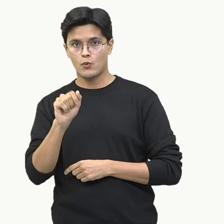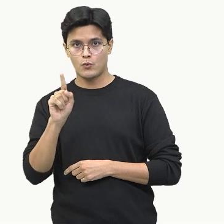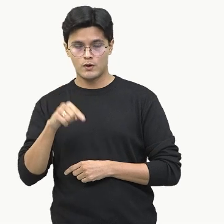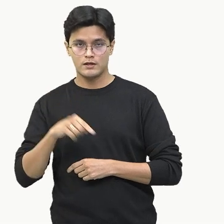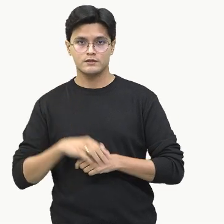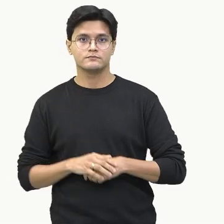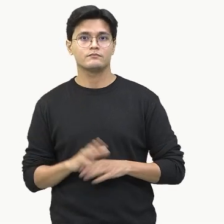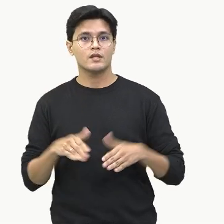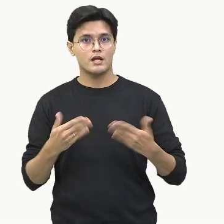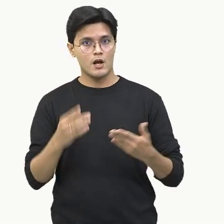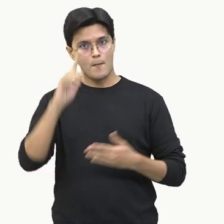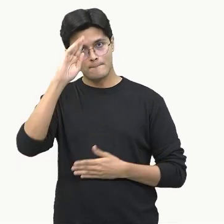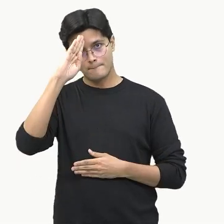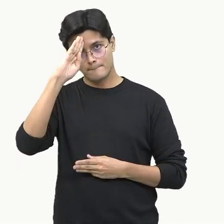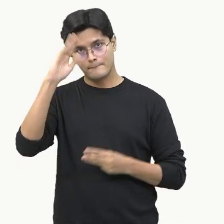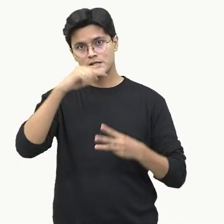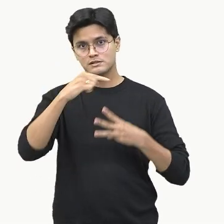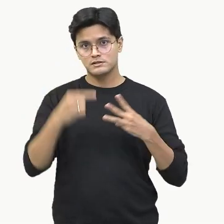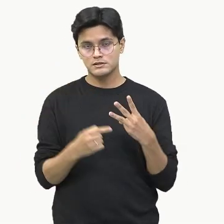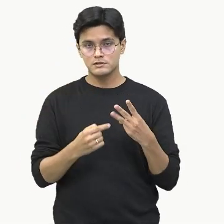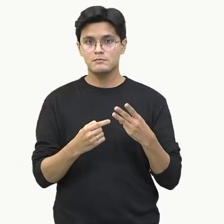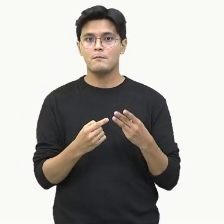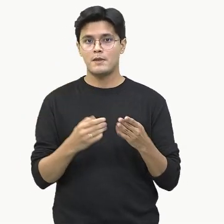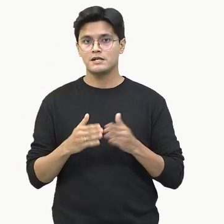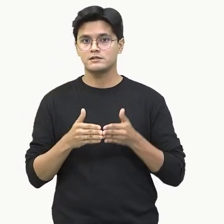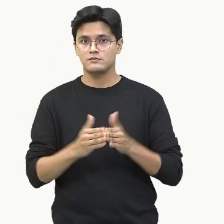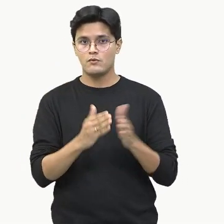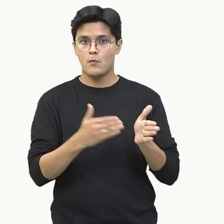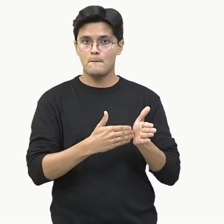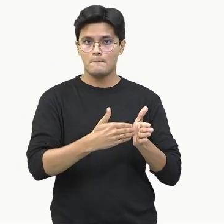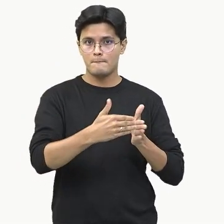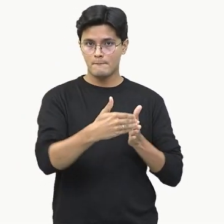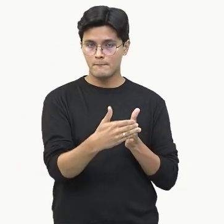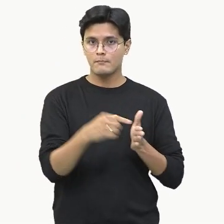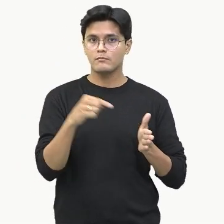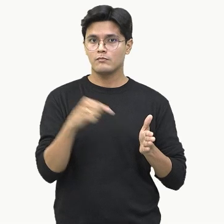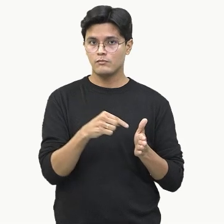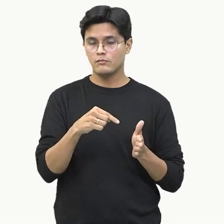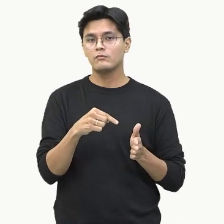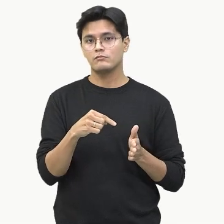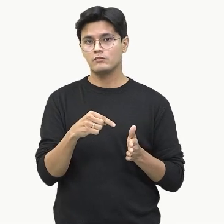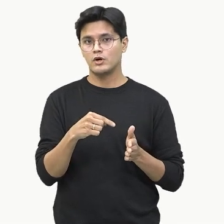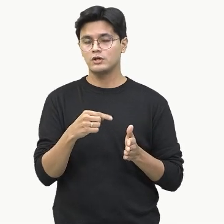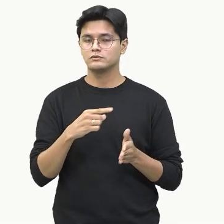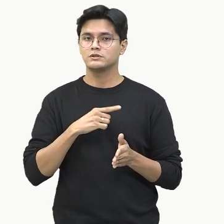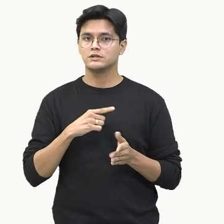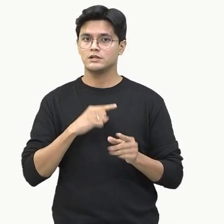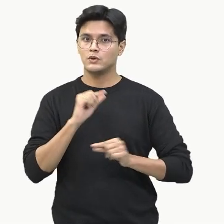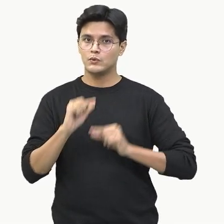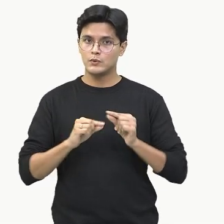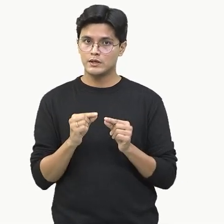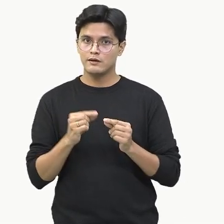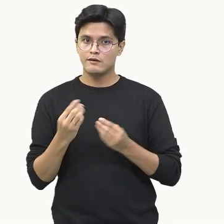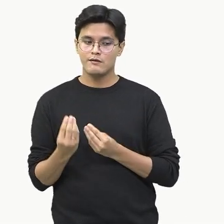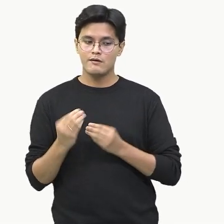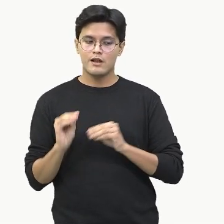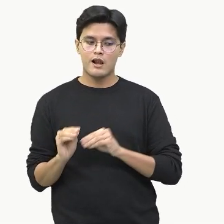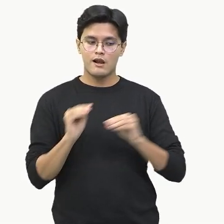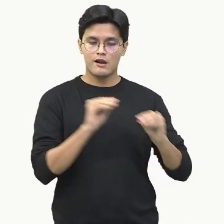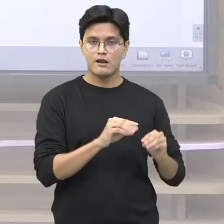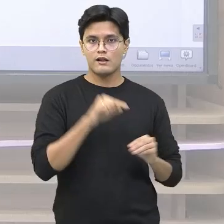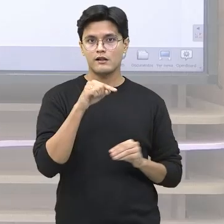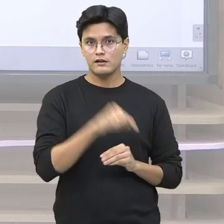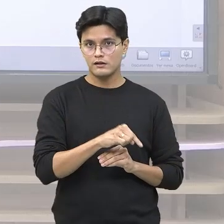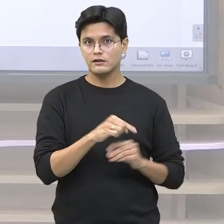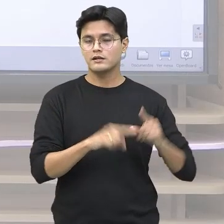principais portos os portos mais movimentados que vão receber aí os as commodities né as mercadorias que